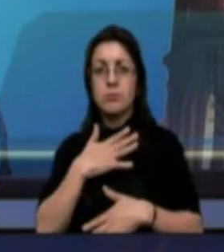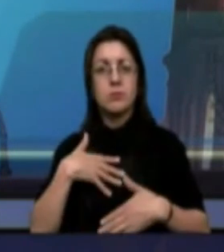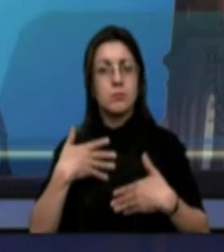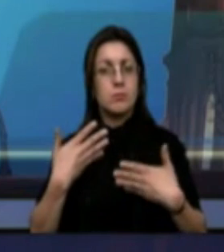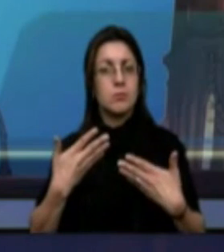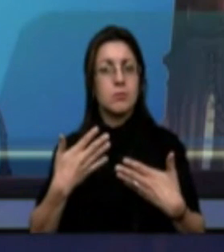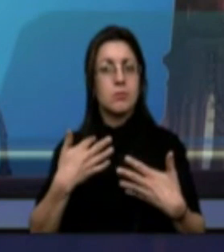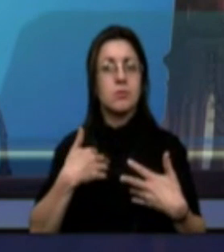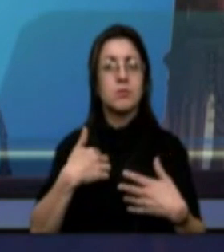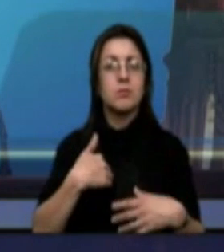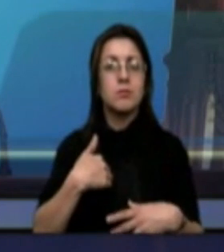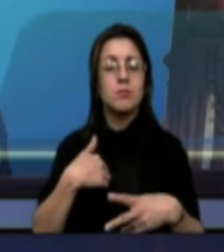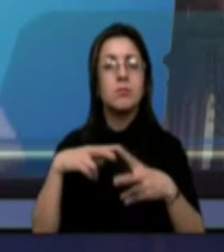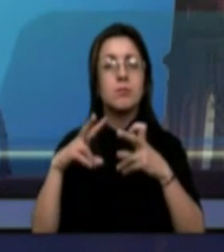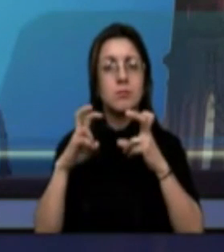eu recebi